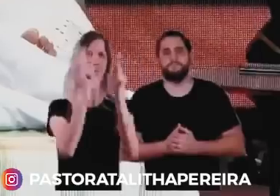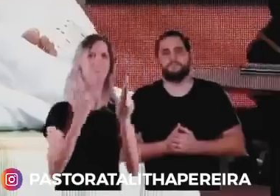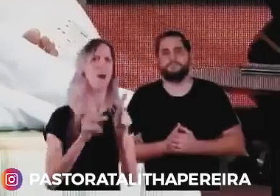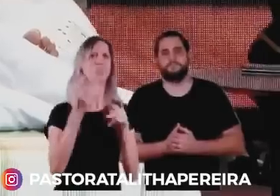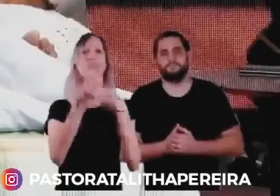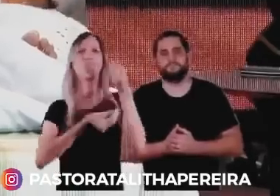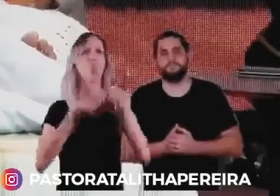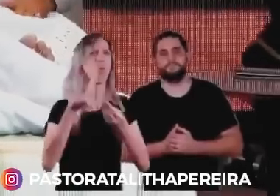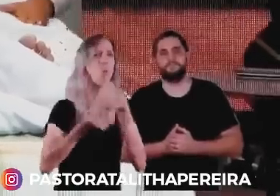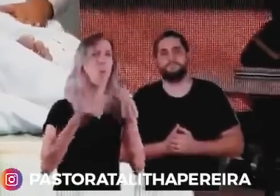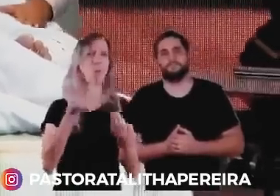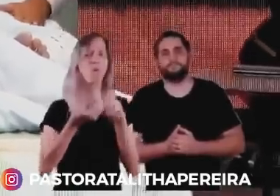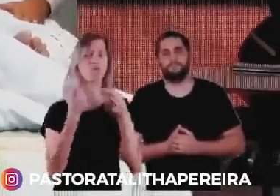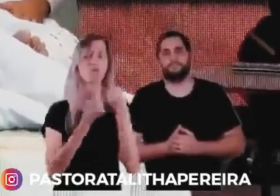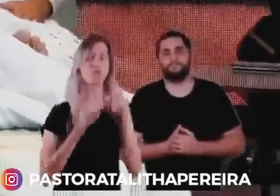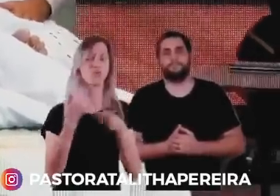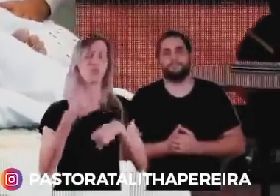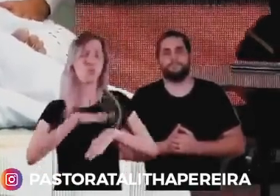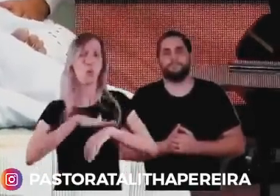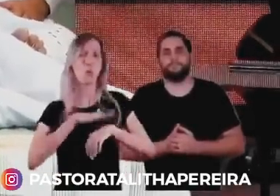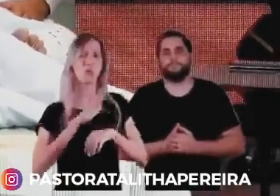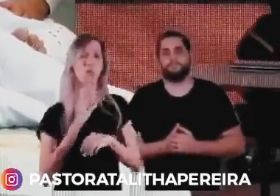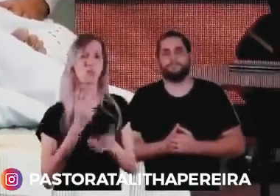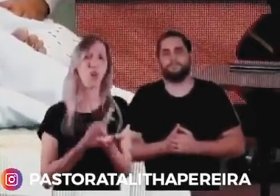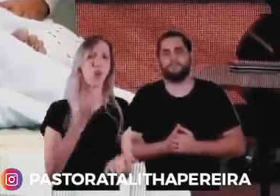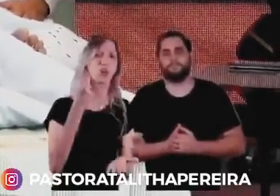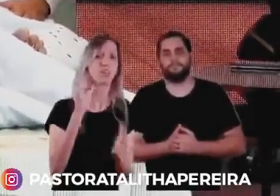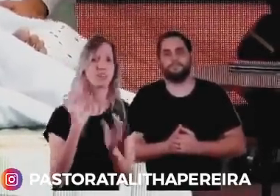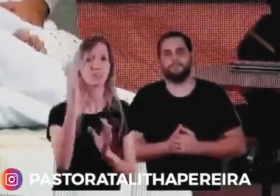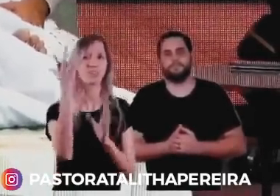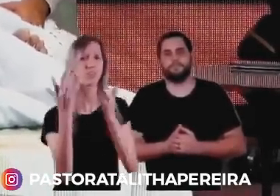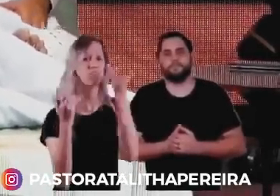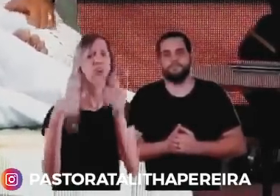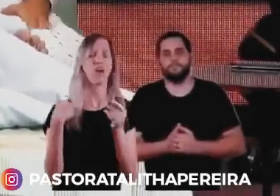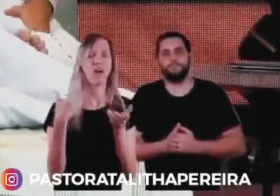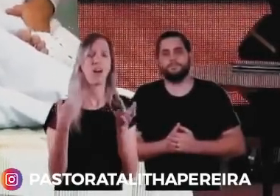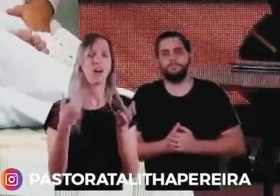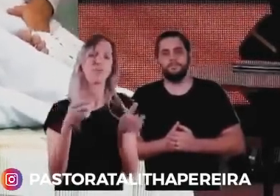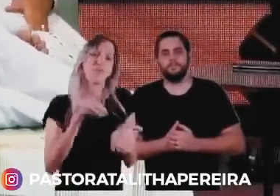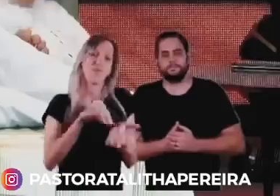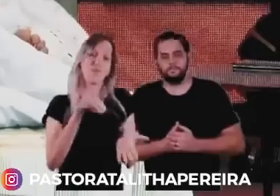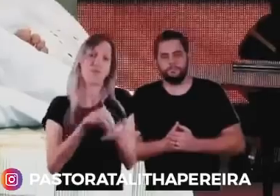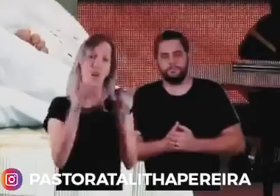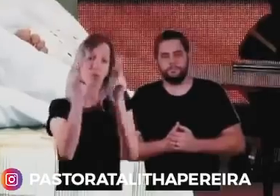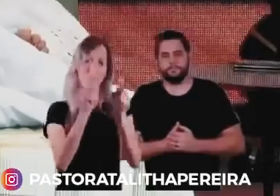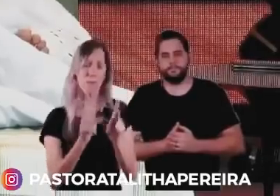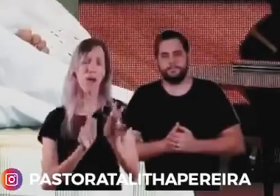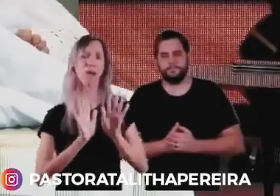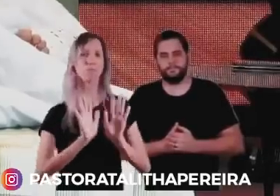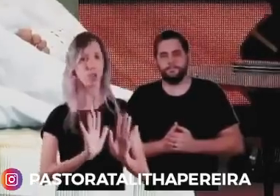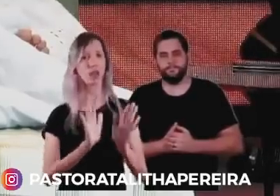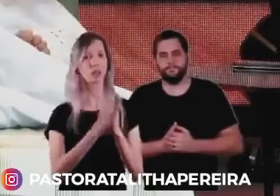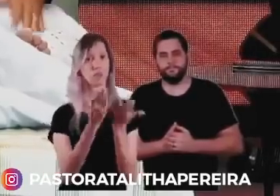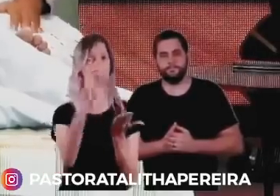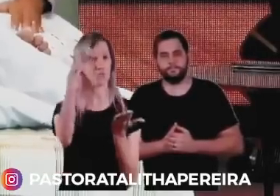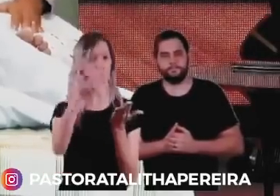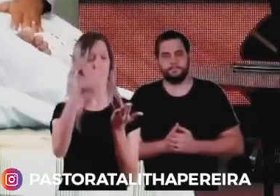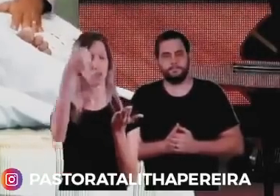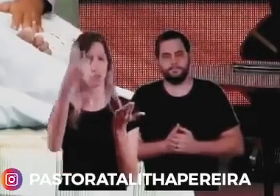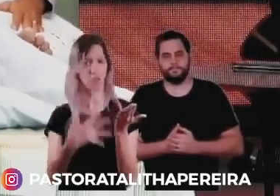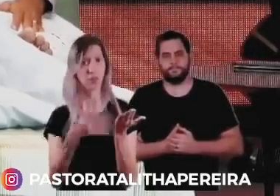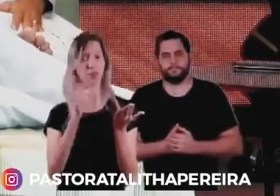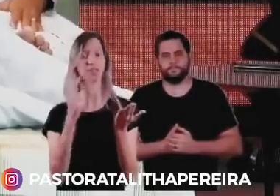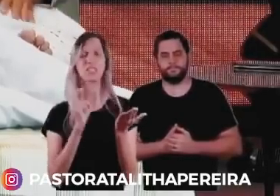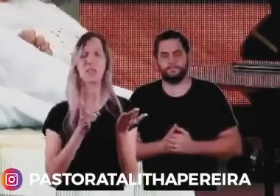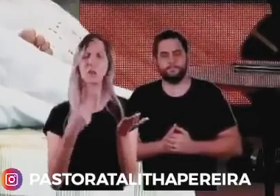Às vezes a situação que está acontecendo nos priva dessa paz, mas a Bíblia diz que sempre que nós